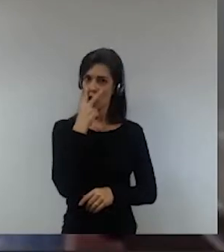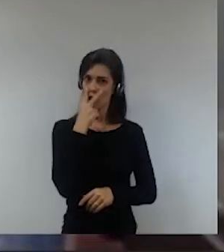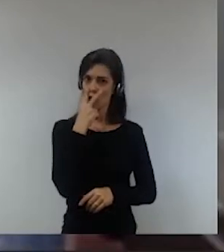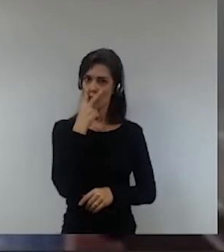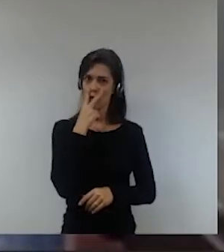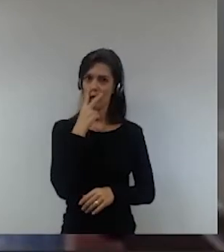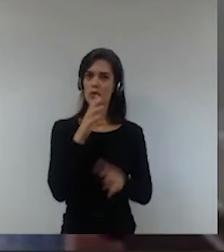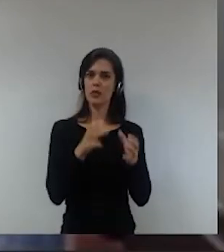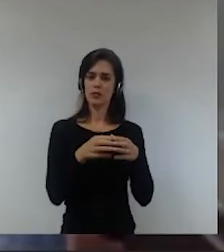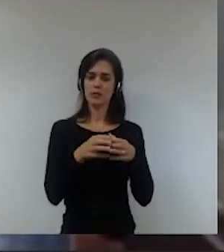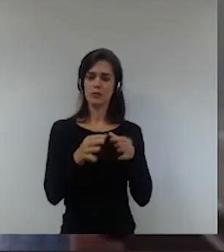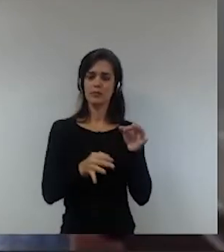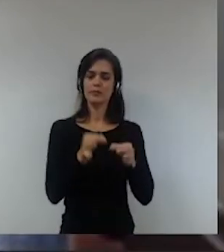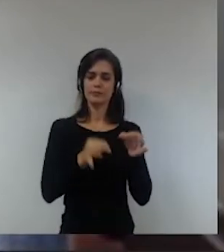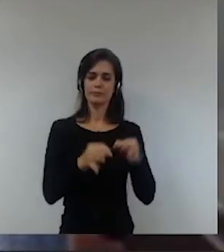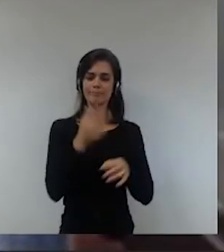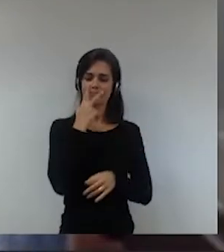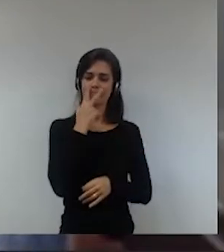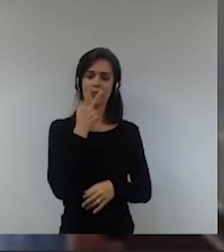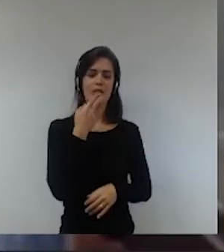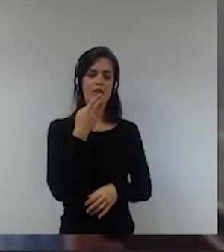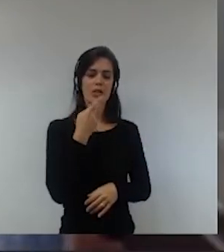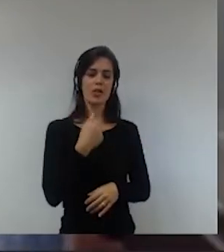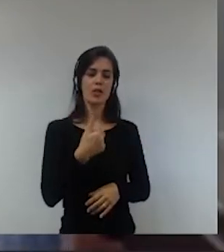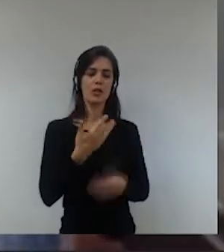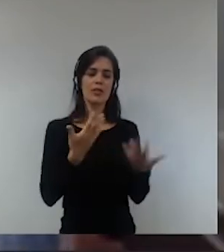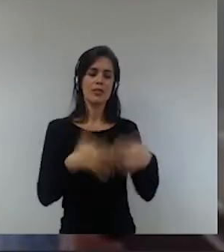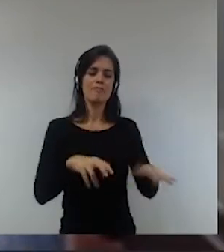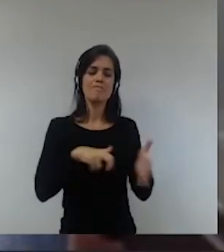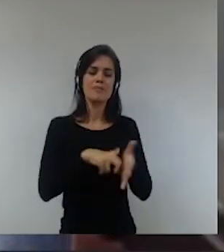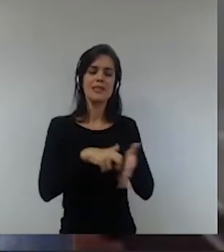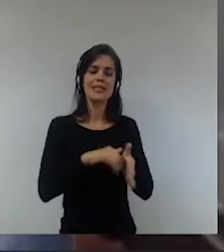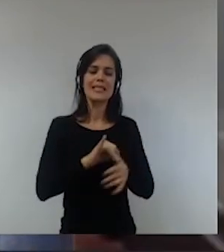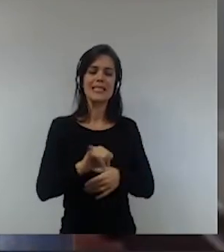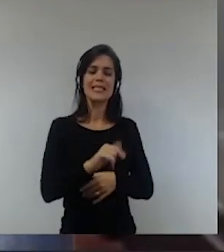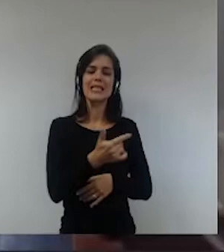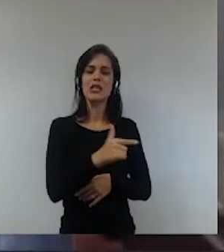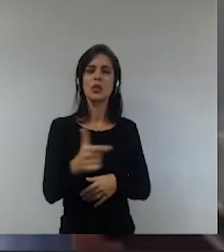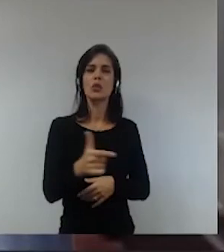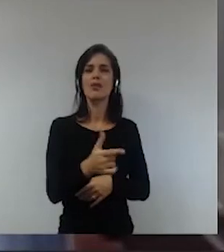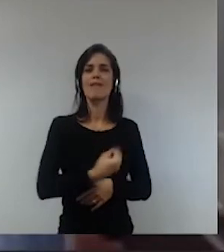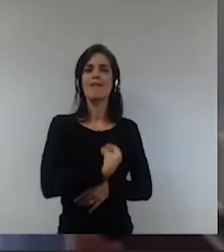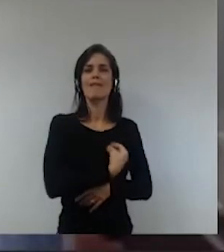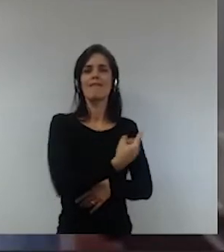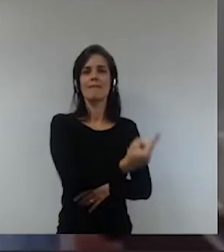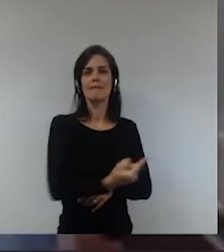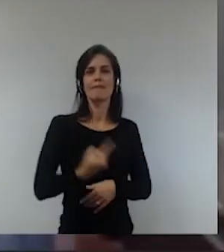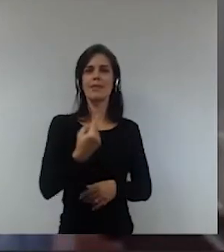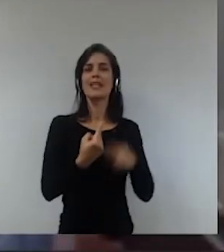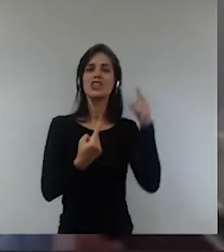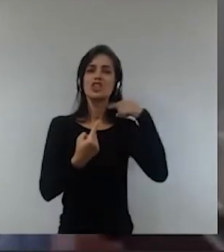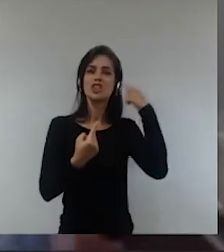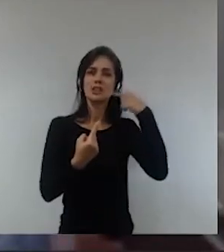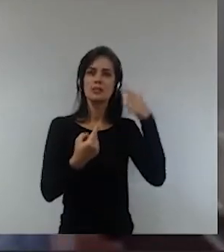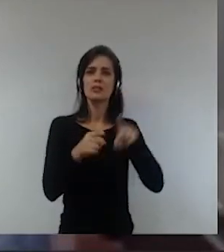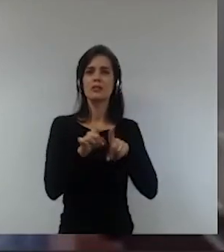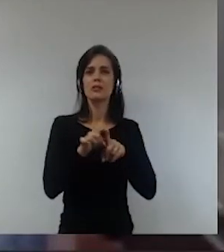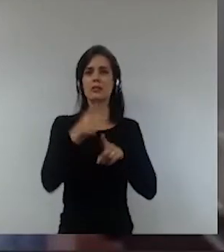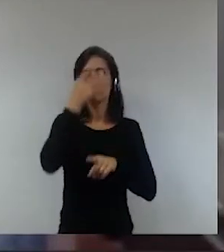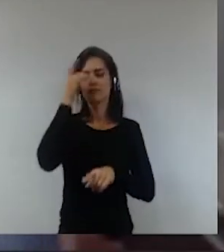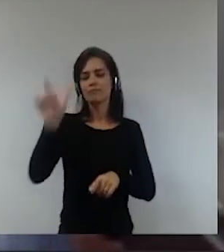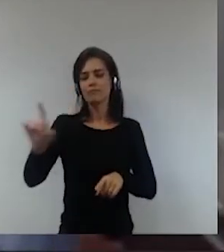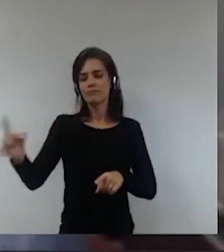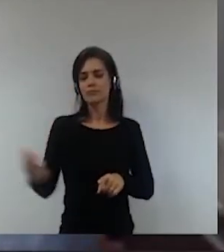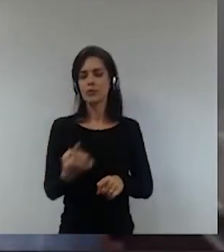possibilidade de não sofrer penalidades caso não houvesse o comparecimento de advogados e partes nas audiências